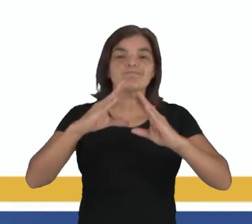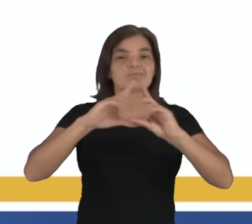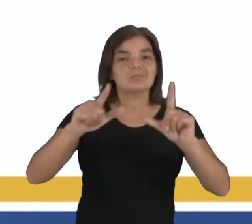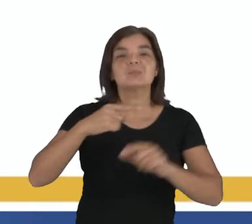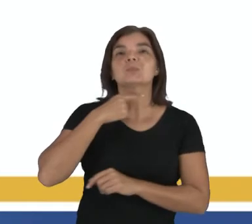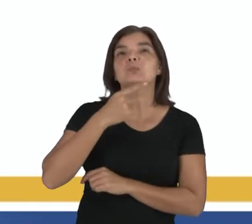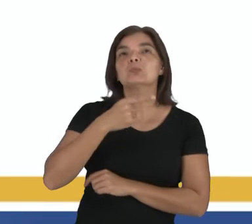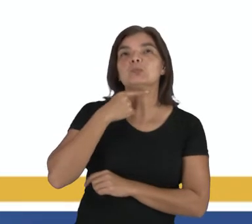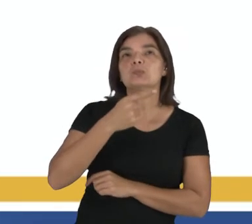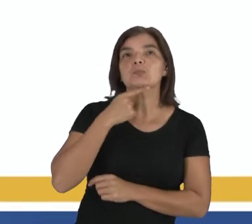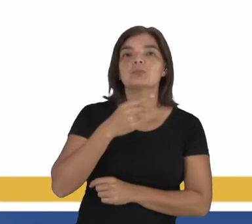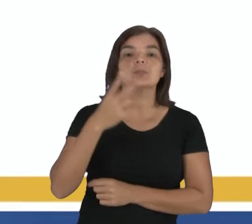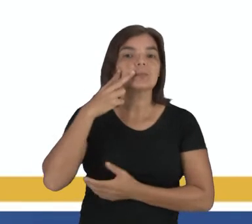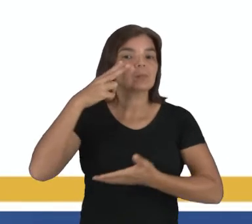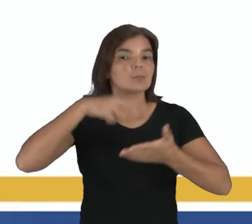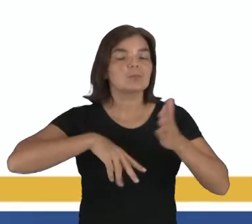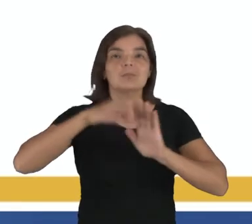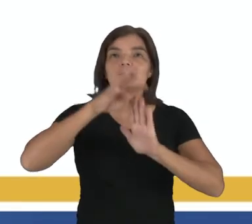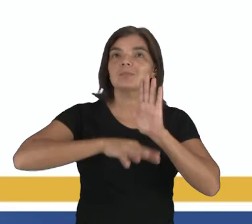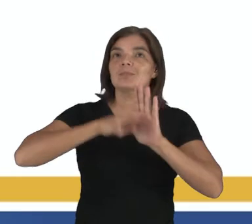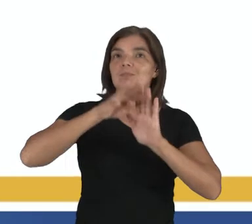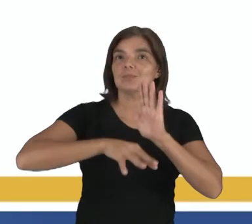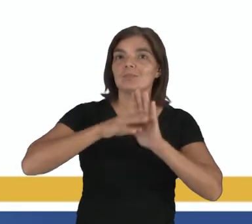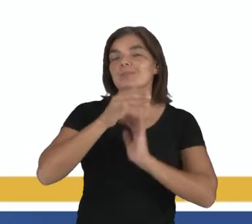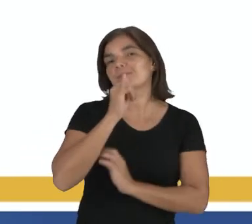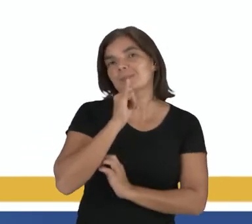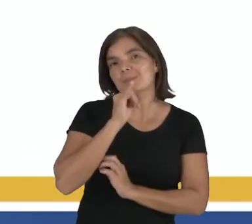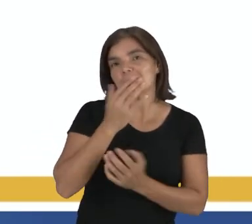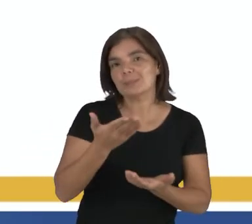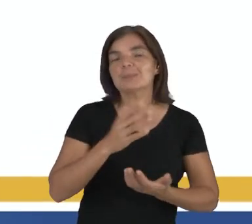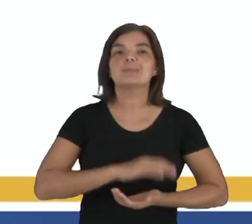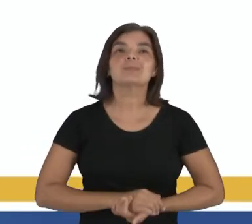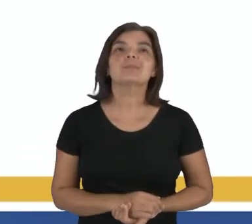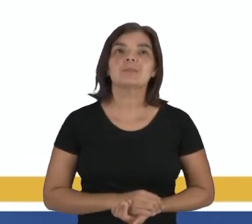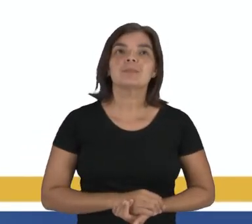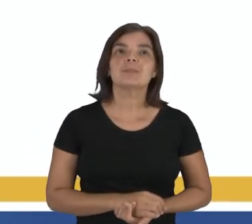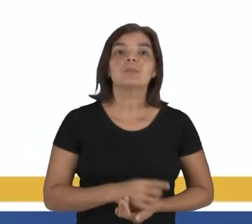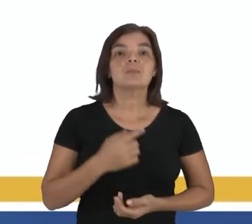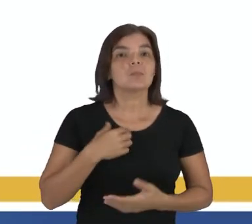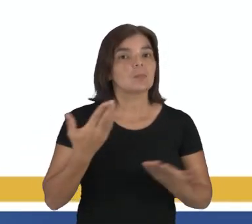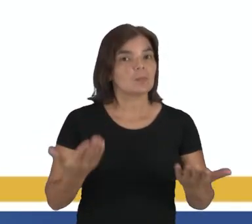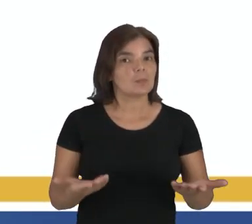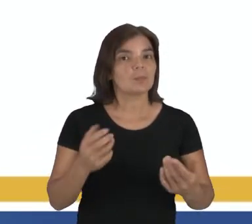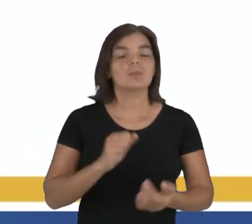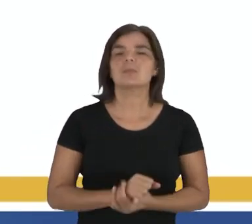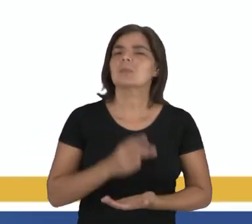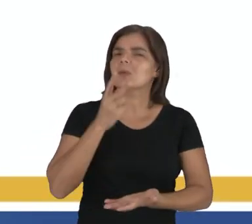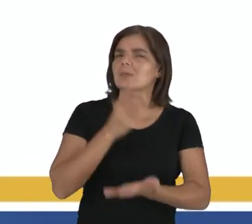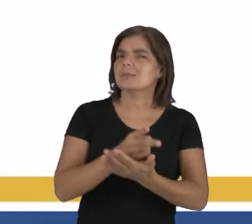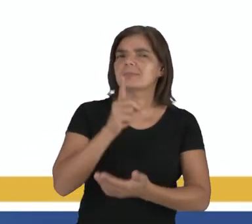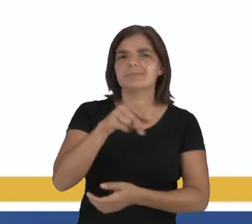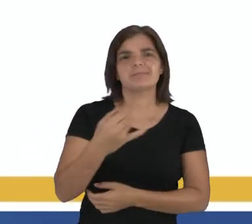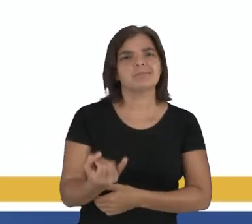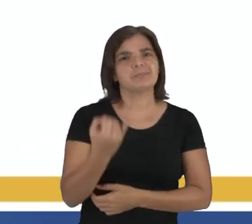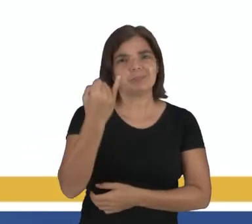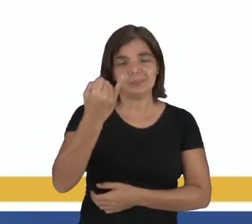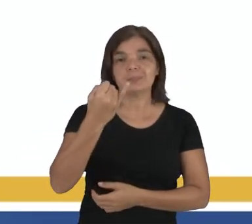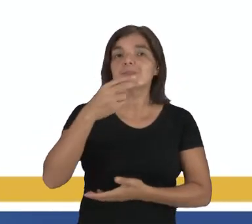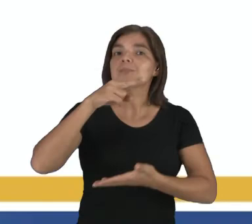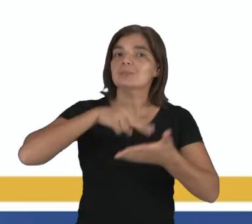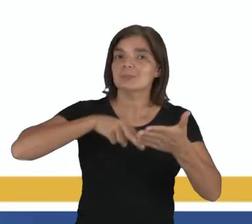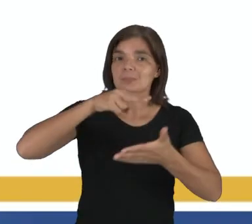para esclarecer dúvidas. Reler o texto, por exemplo. Gente, sempre é importante fazer